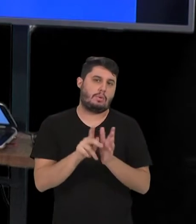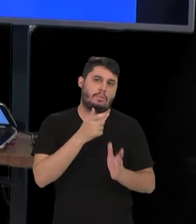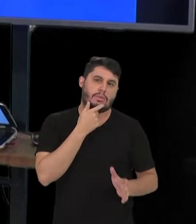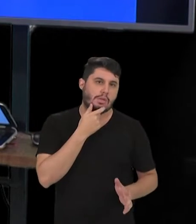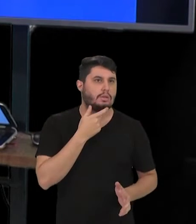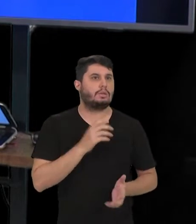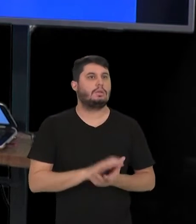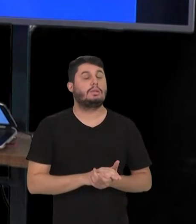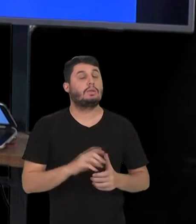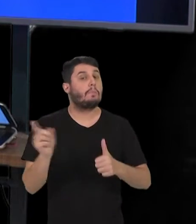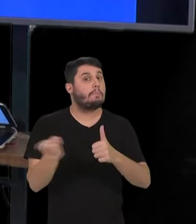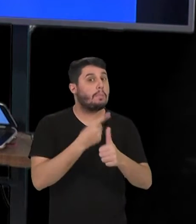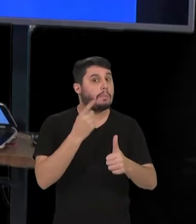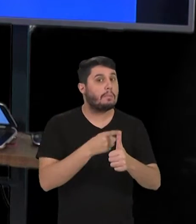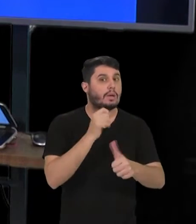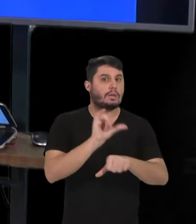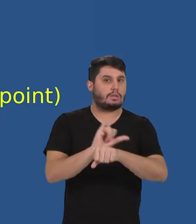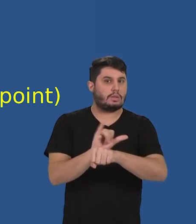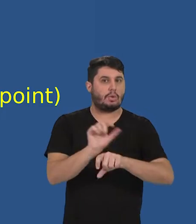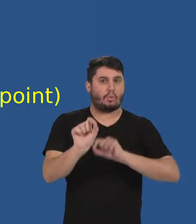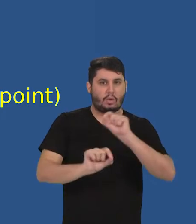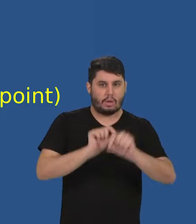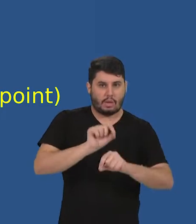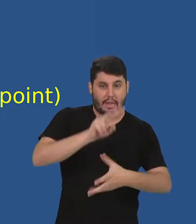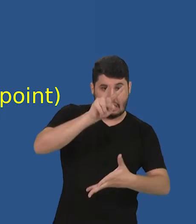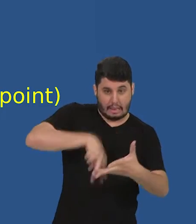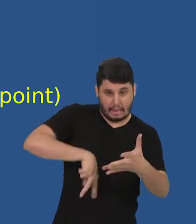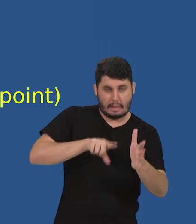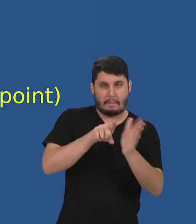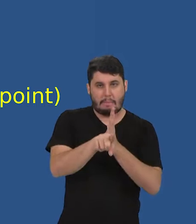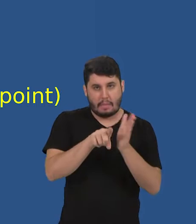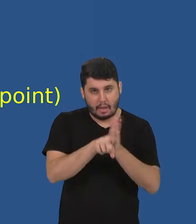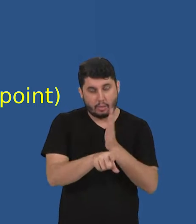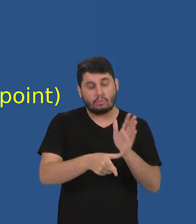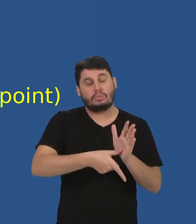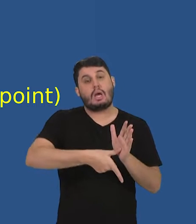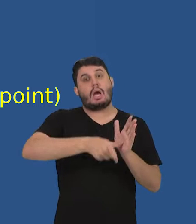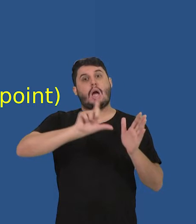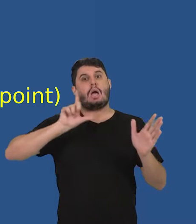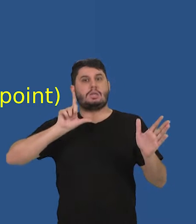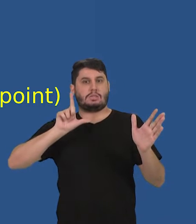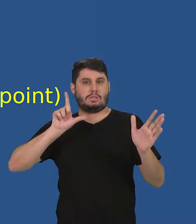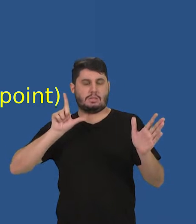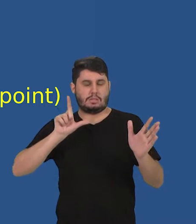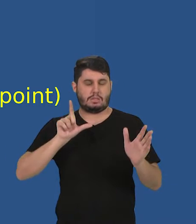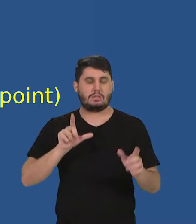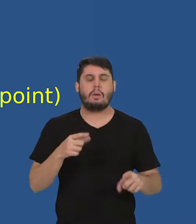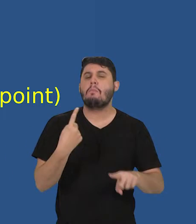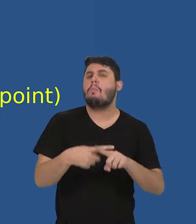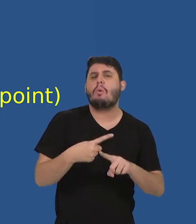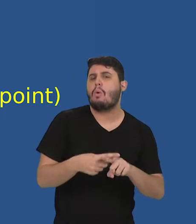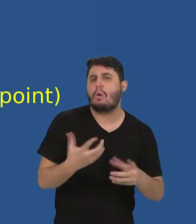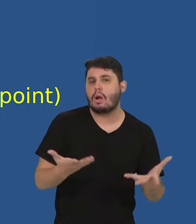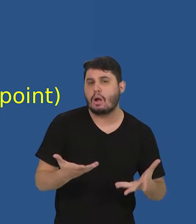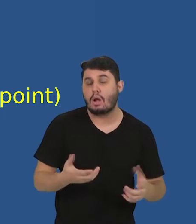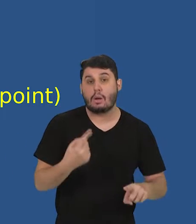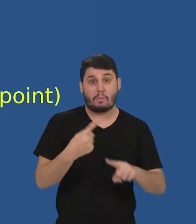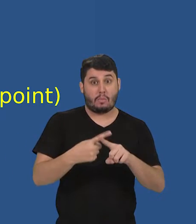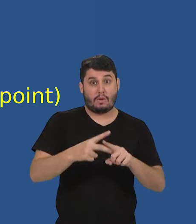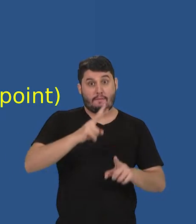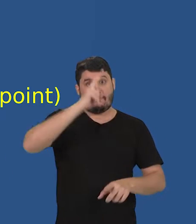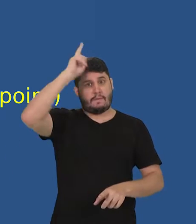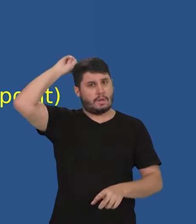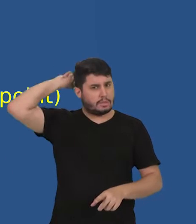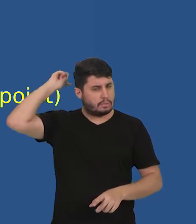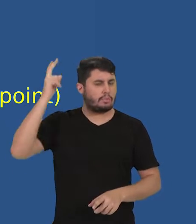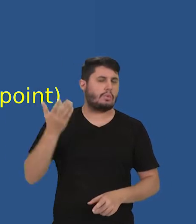também. Bom, a primeira estratégia é ler as perguntas e as respostas antes. Por quê? Nos